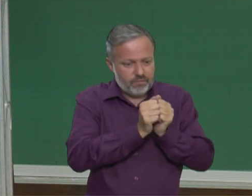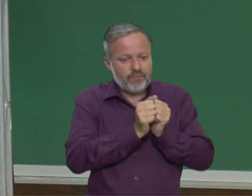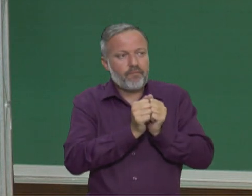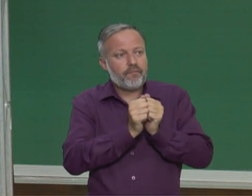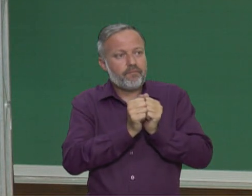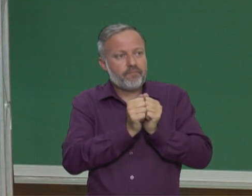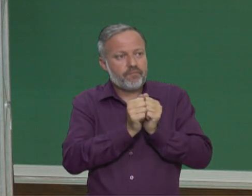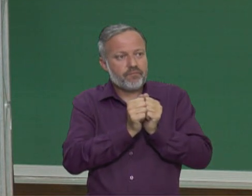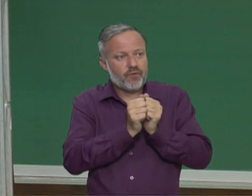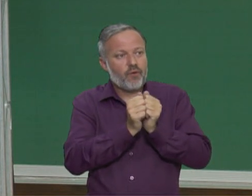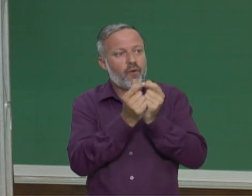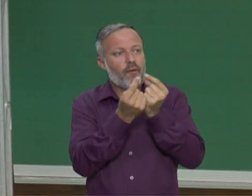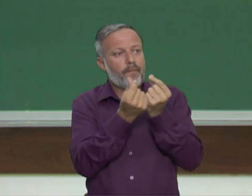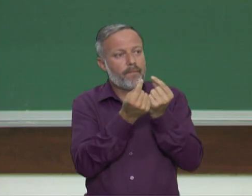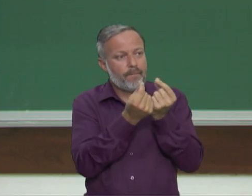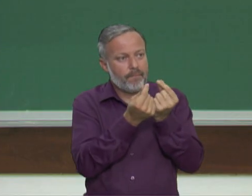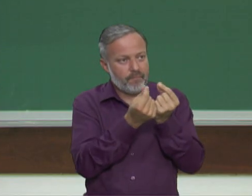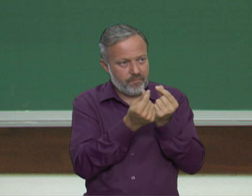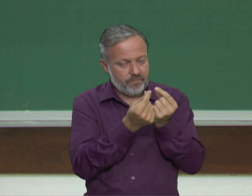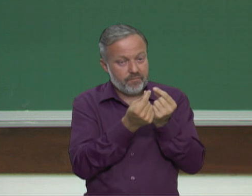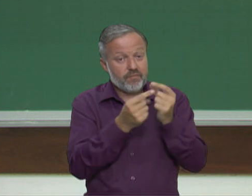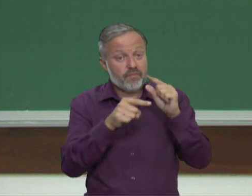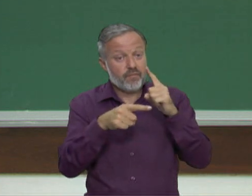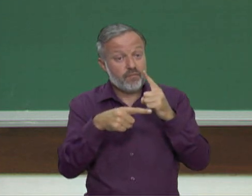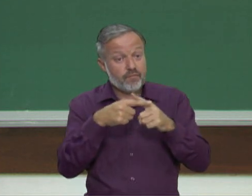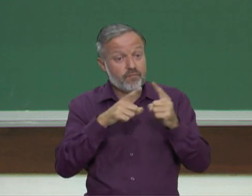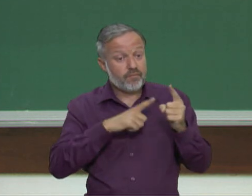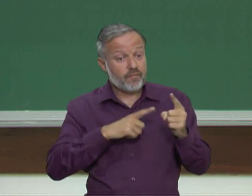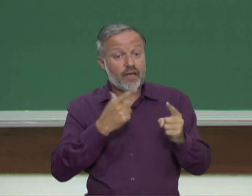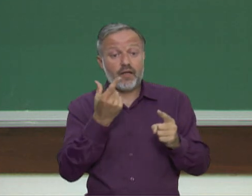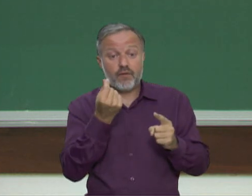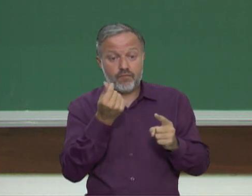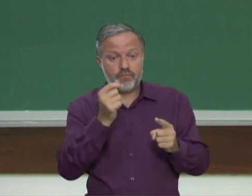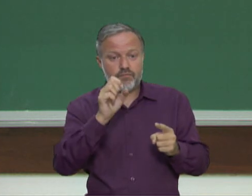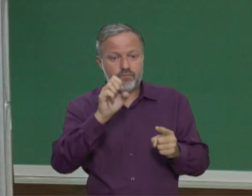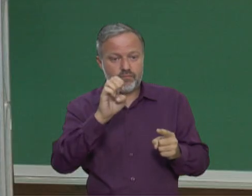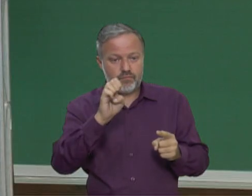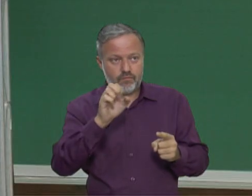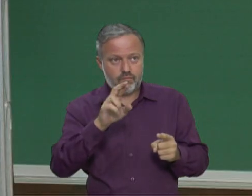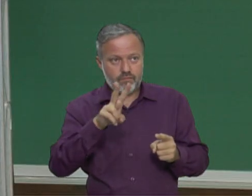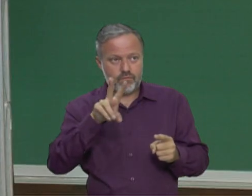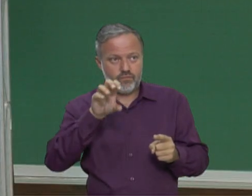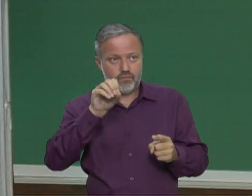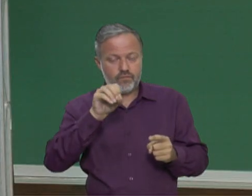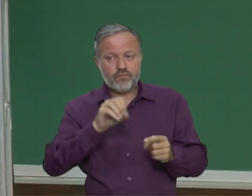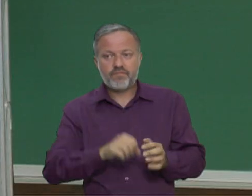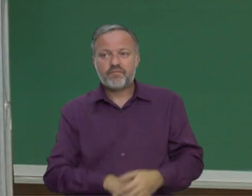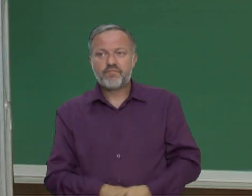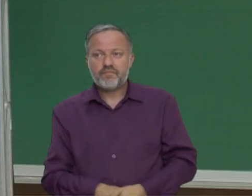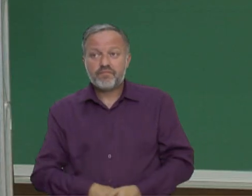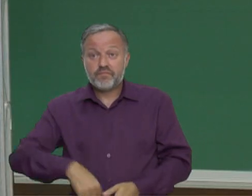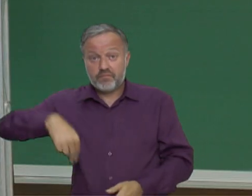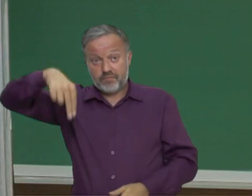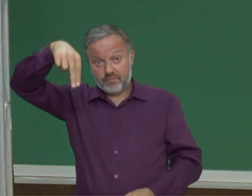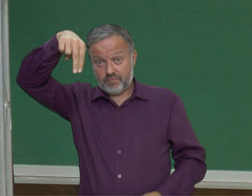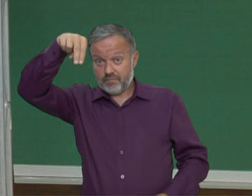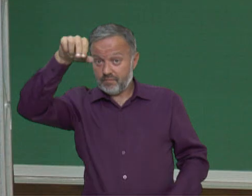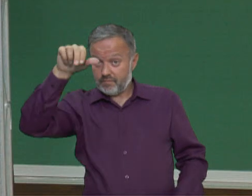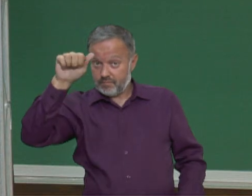Lembrando aí que por que disso? Porque tem o euro, tá? NAFTA, Acordo Livre Comércio da América do